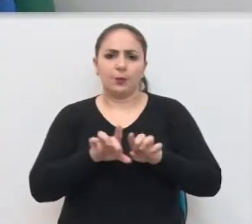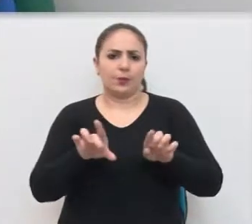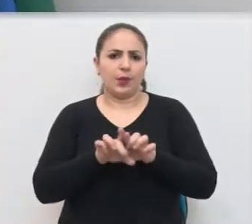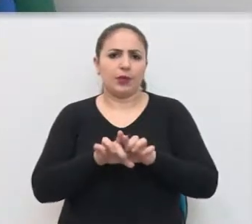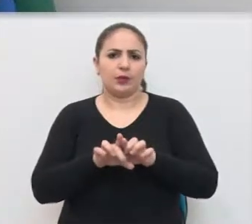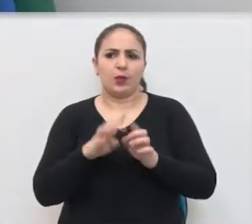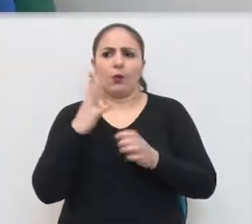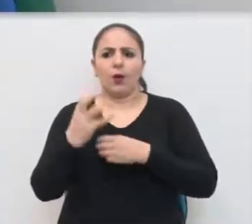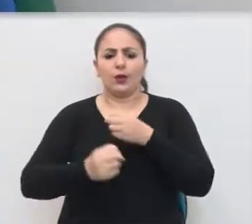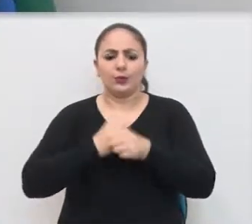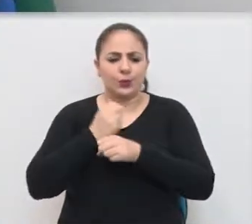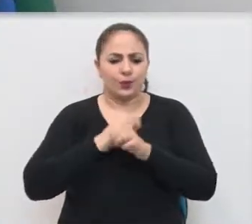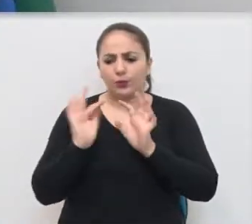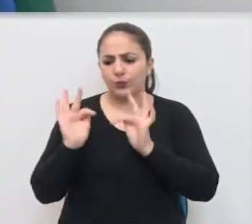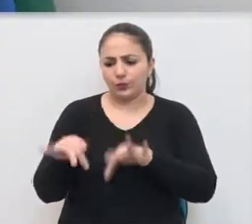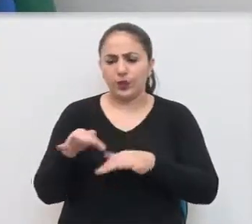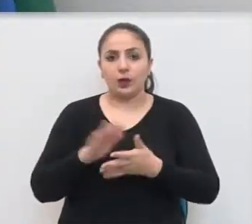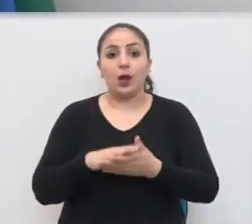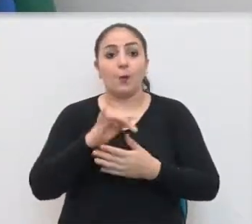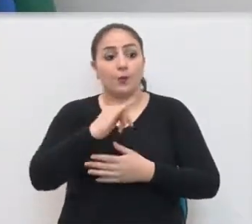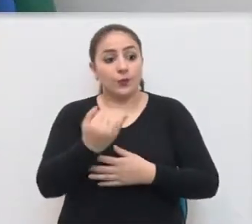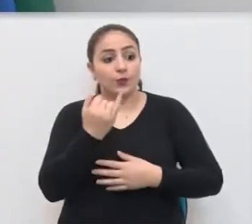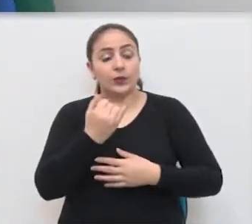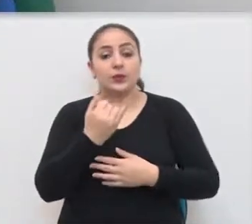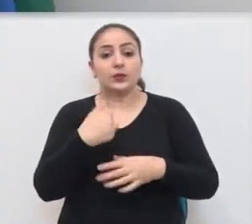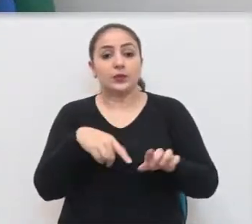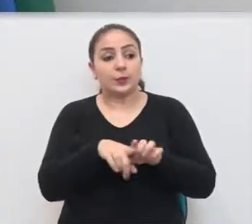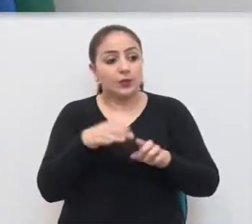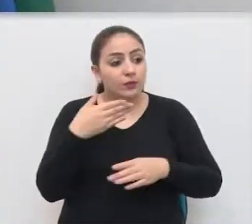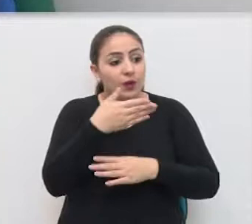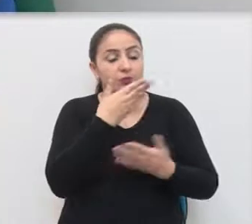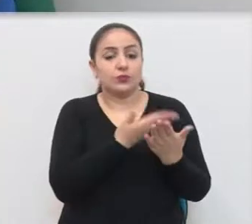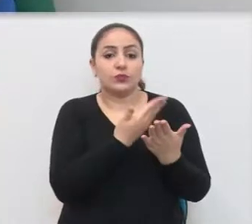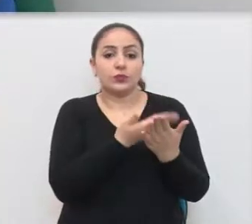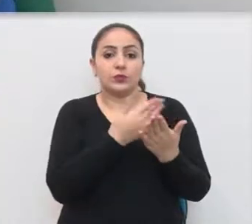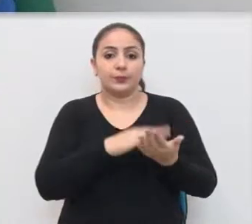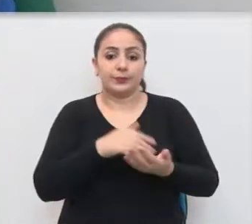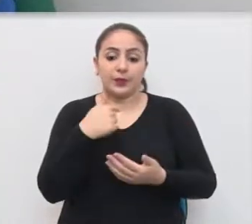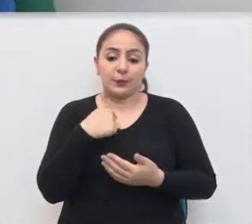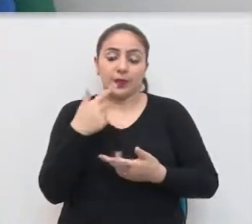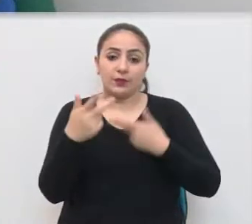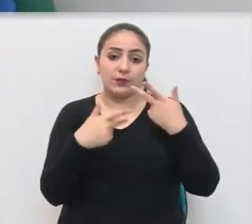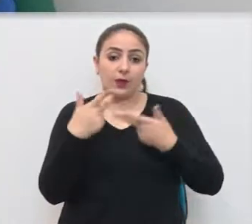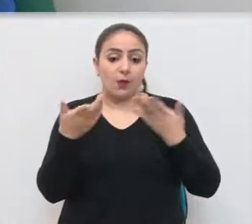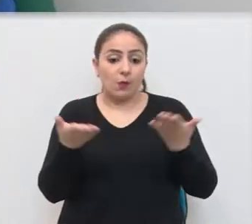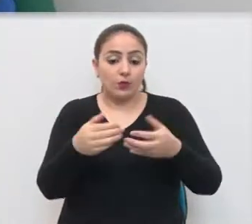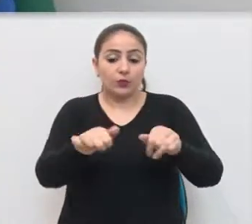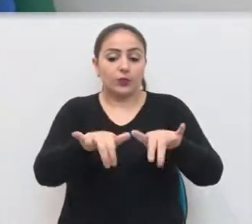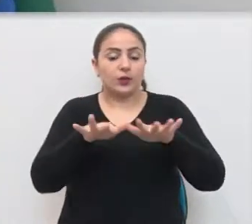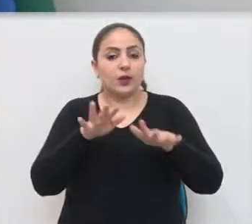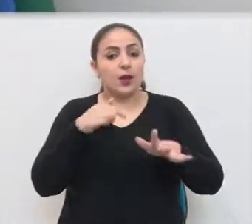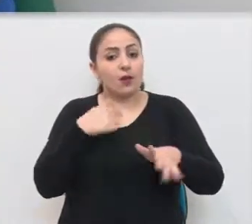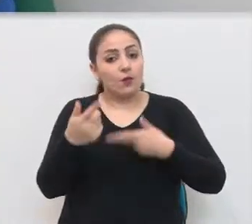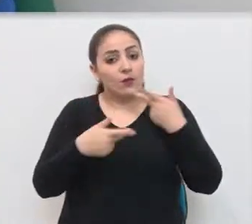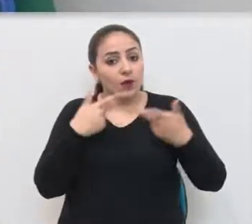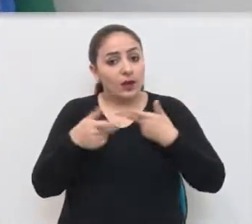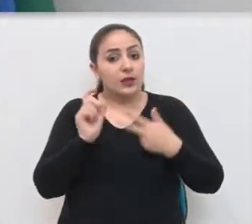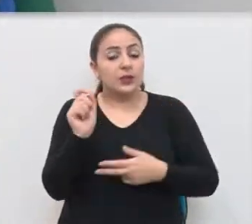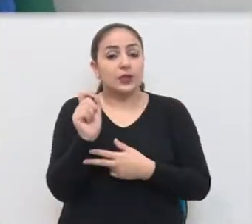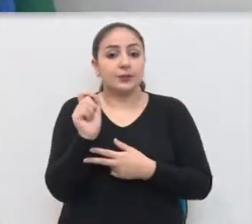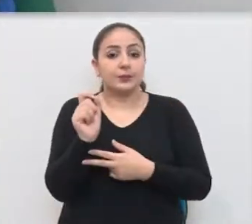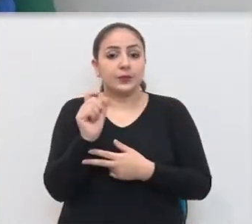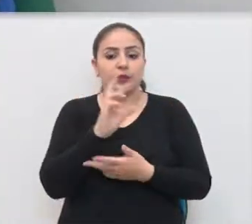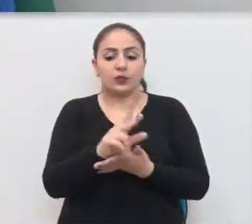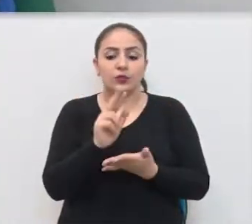que também não fiquem 4 anos e deixem passar os 4 anos, que eles aproveitem a oportunidade e se qualifiquem. Na minha manifestação hoje no plenário, eu falei que